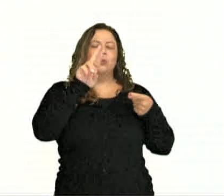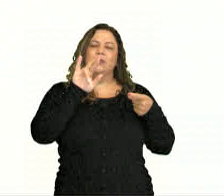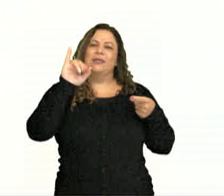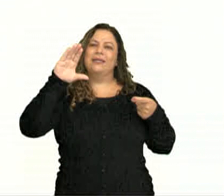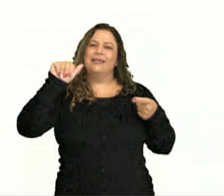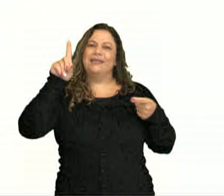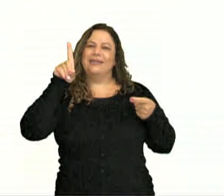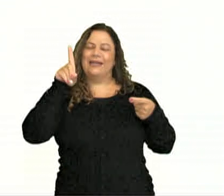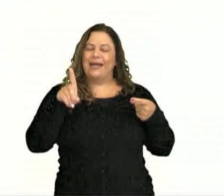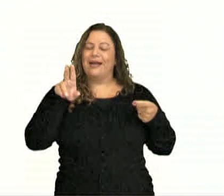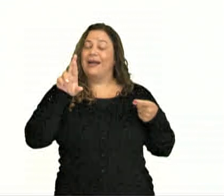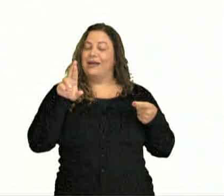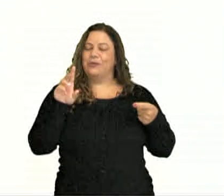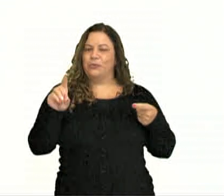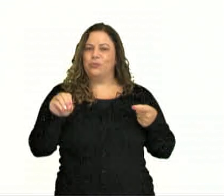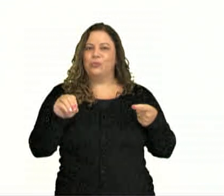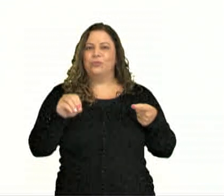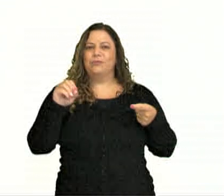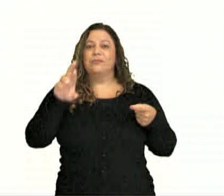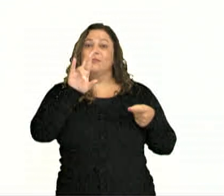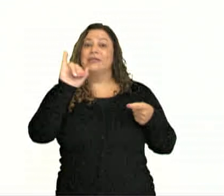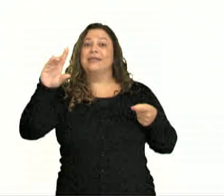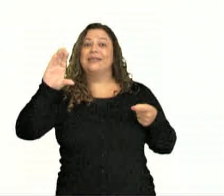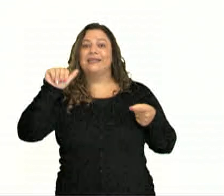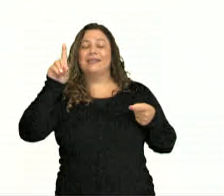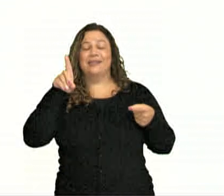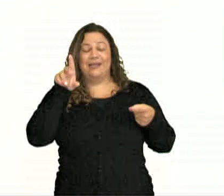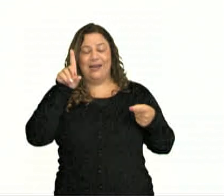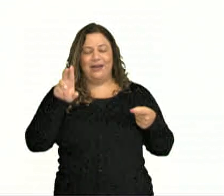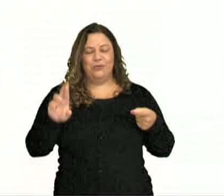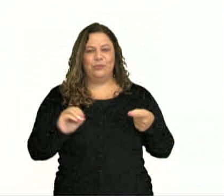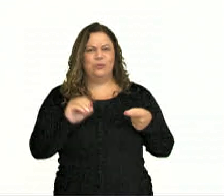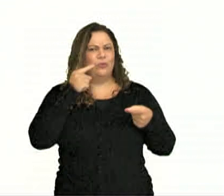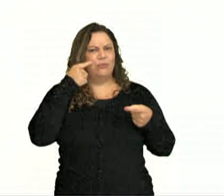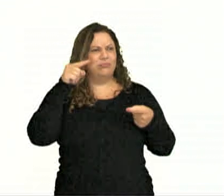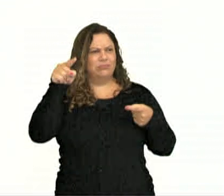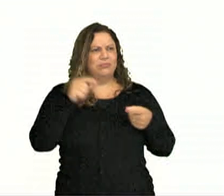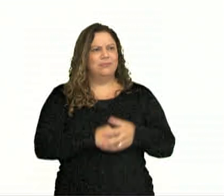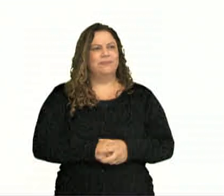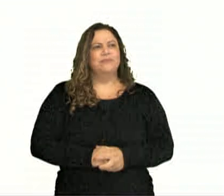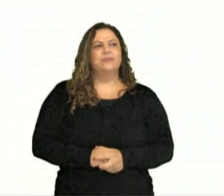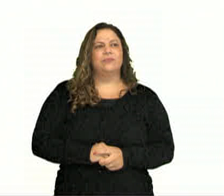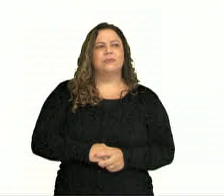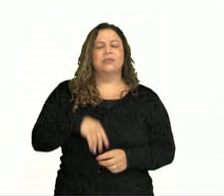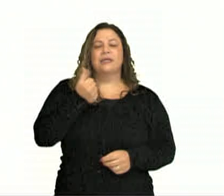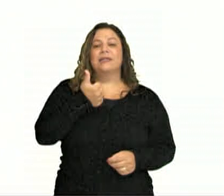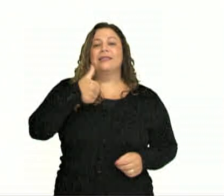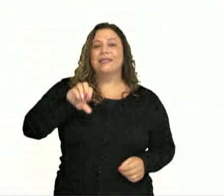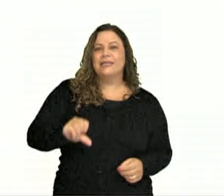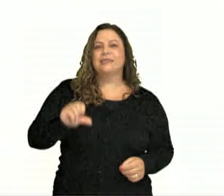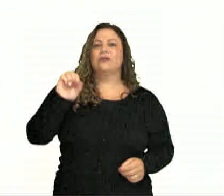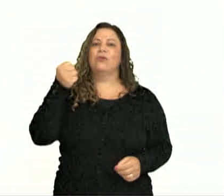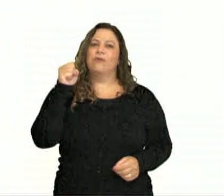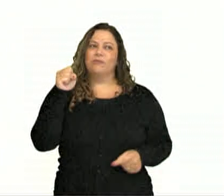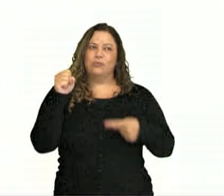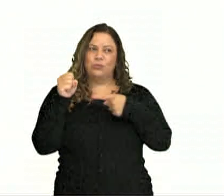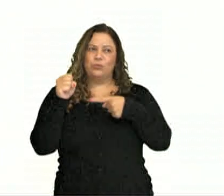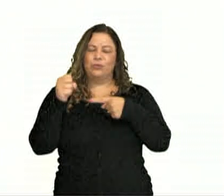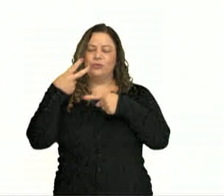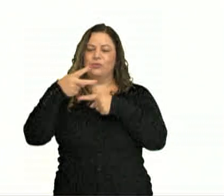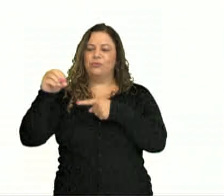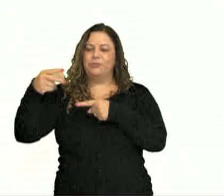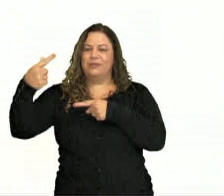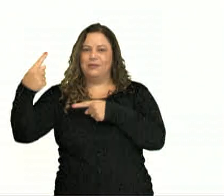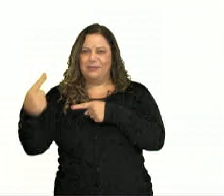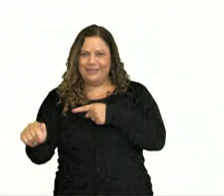8 de 2017, 2h13. Você pode não acompanhar ou conhecer muito sobre K-pop,